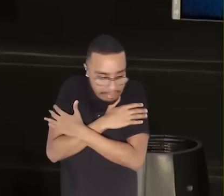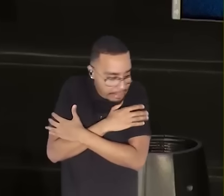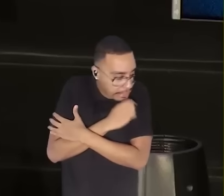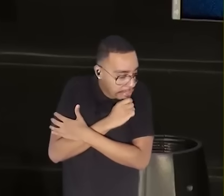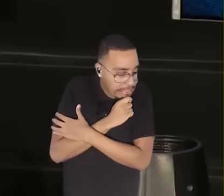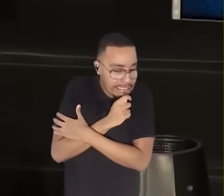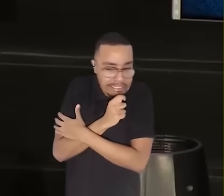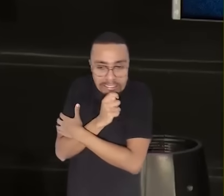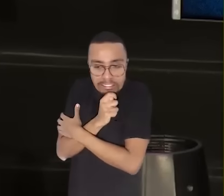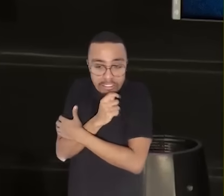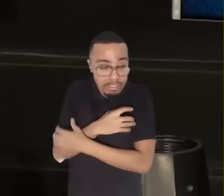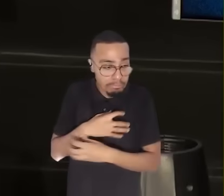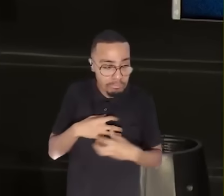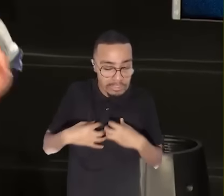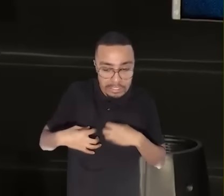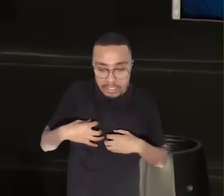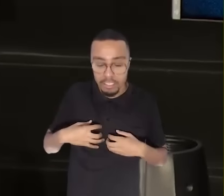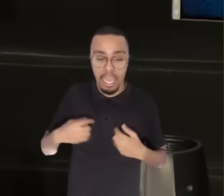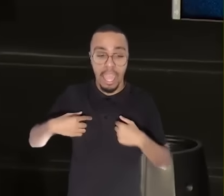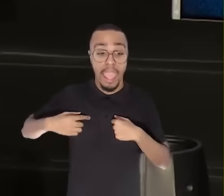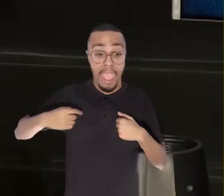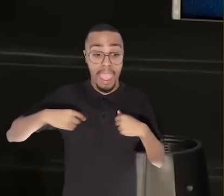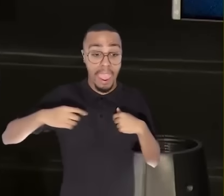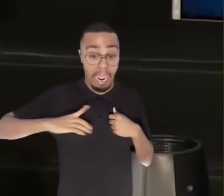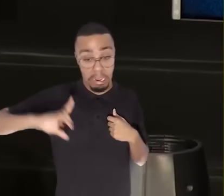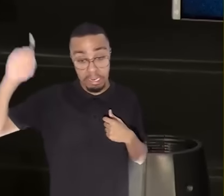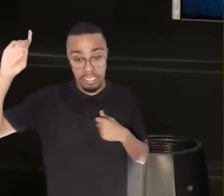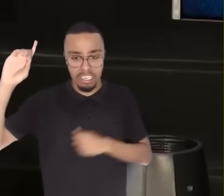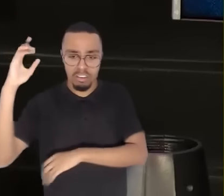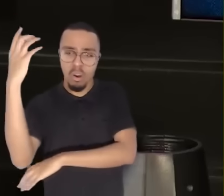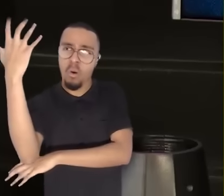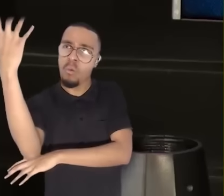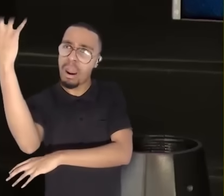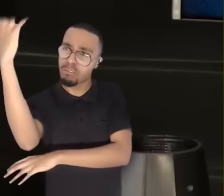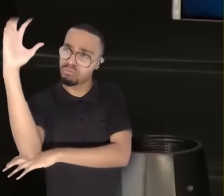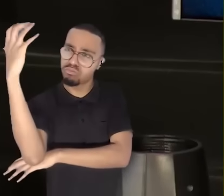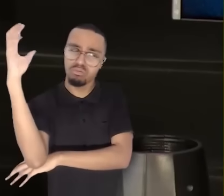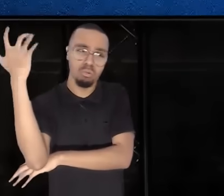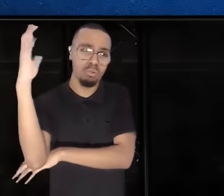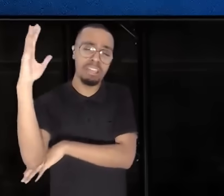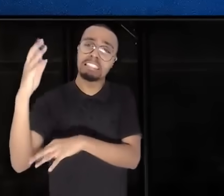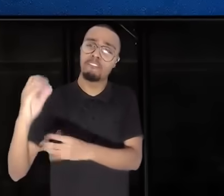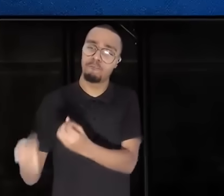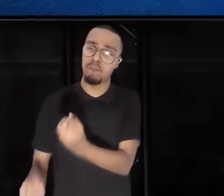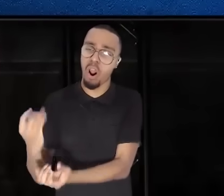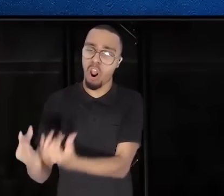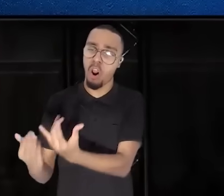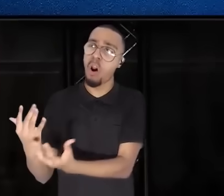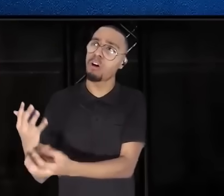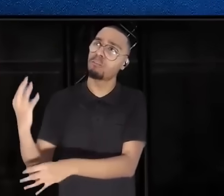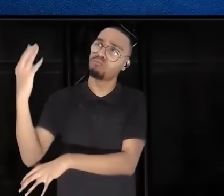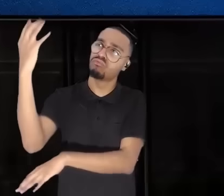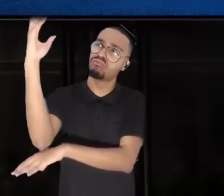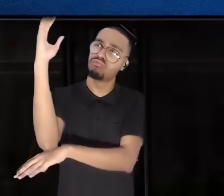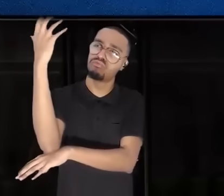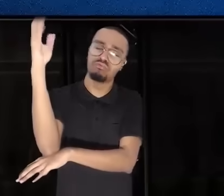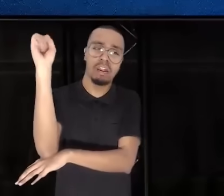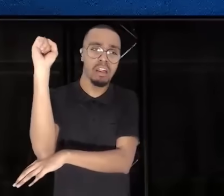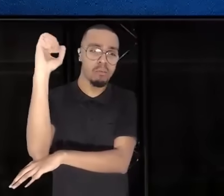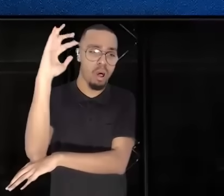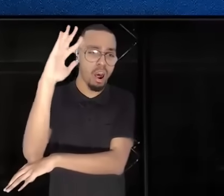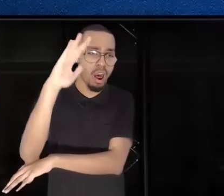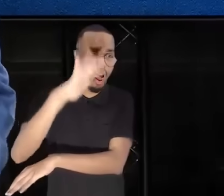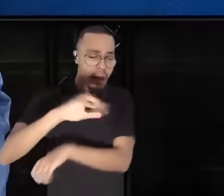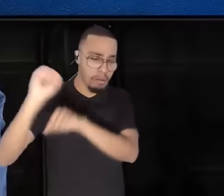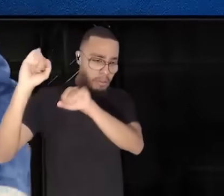frio corroer vocês, eu serei uma coluna de fogo que vai aquecê-los durante o sol, durante o frio da noite. Quando